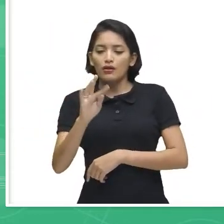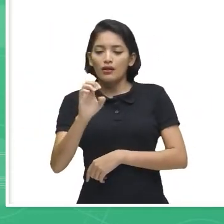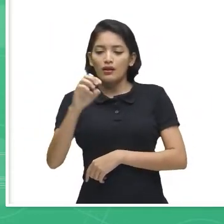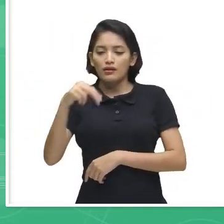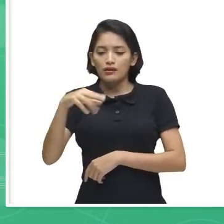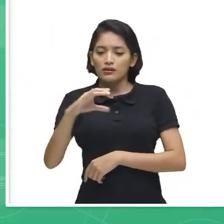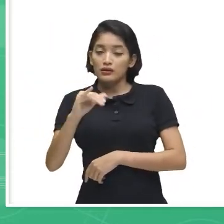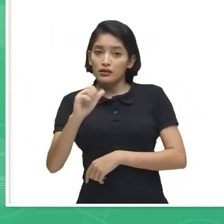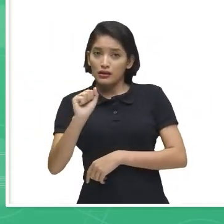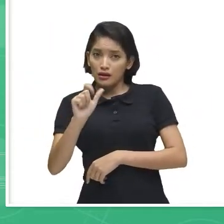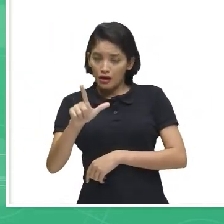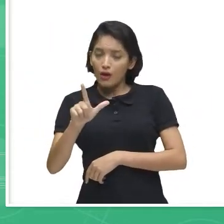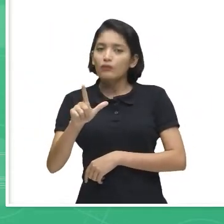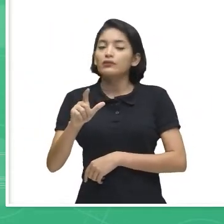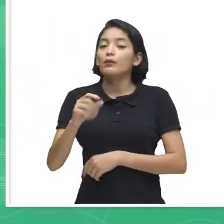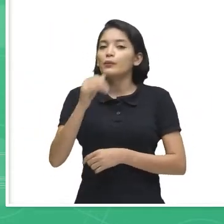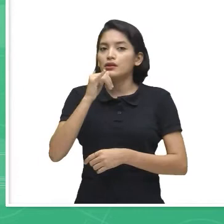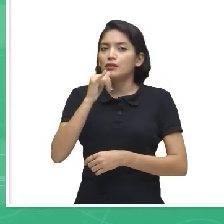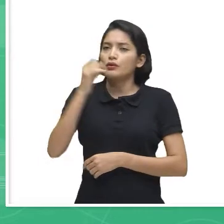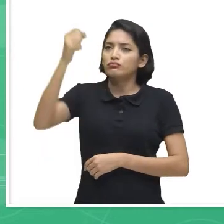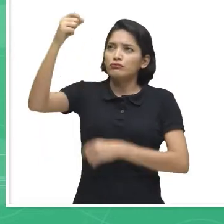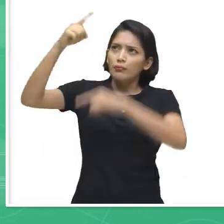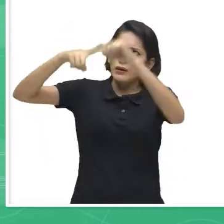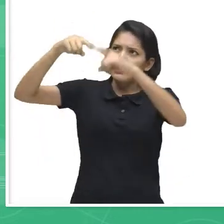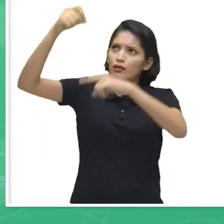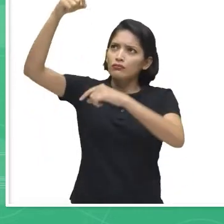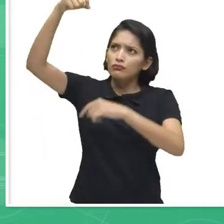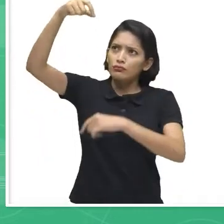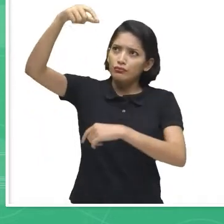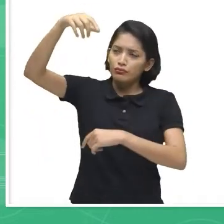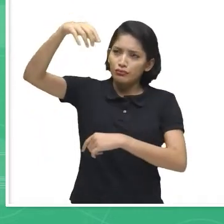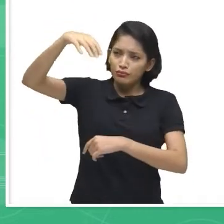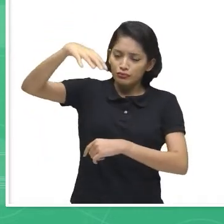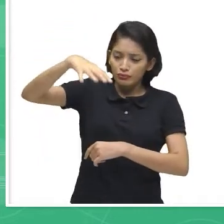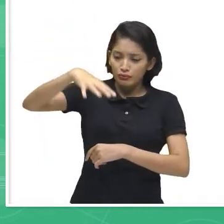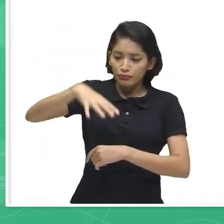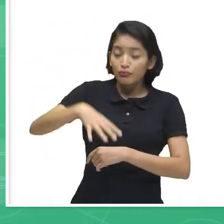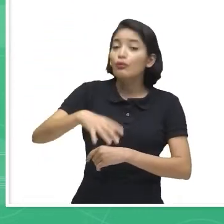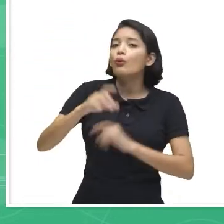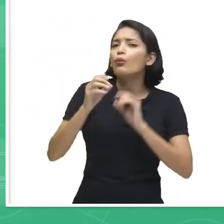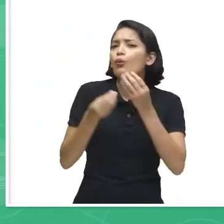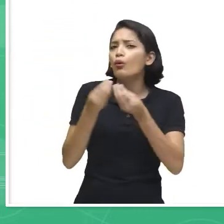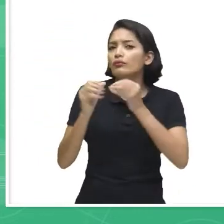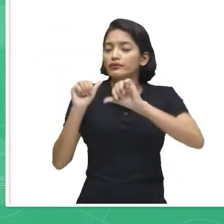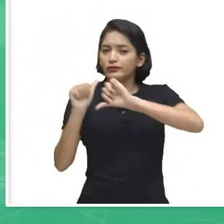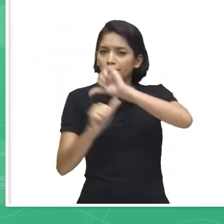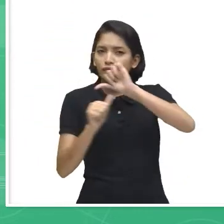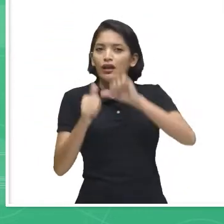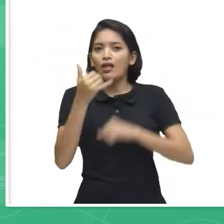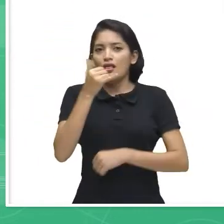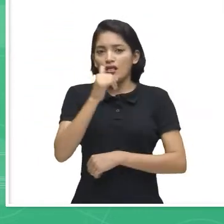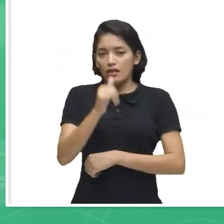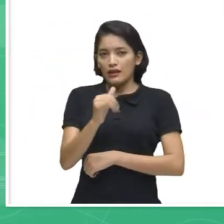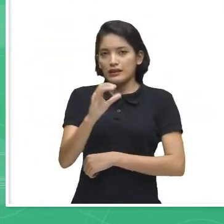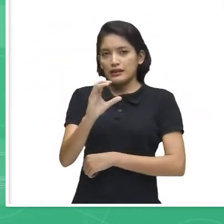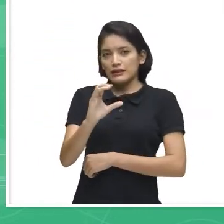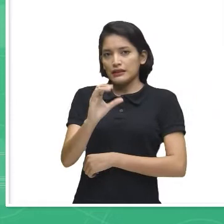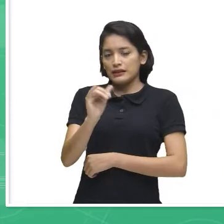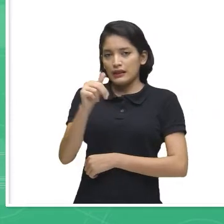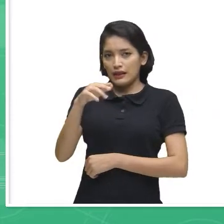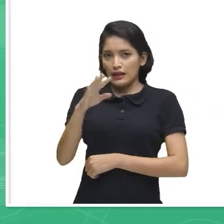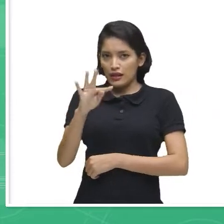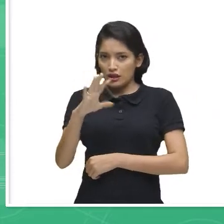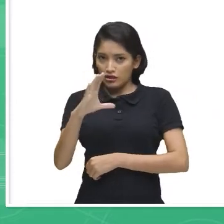E conforme ele vai caindo, essa energia potencial gravitacional vai se transformando em energia cinética. Então, nós temos aí,